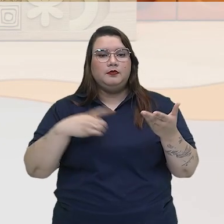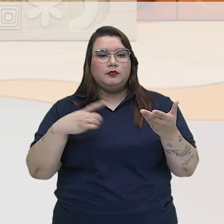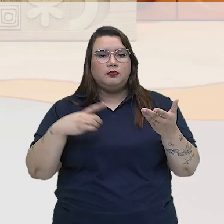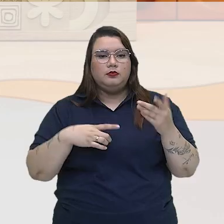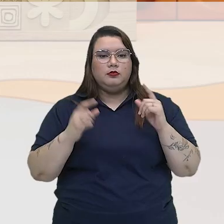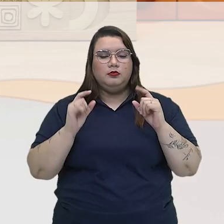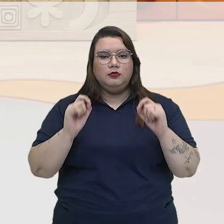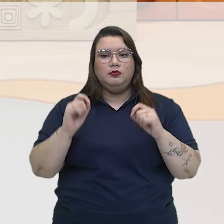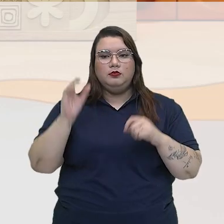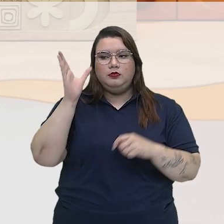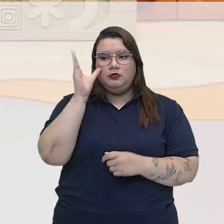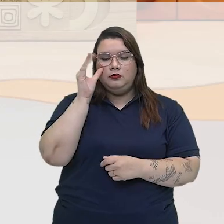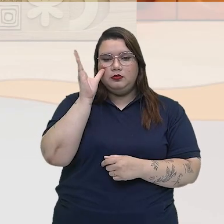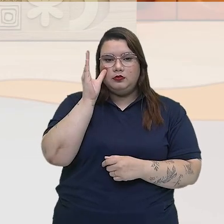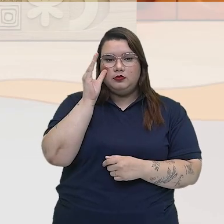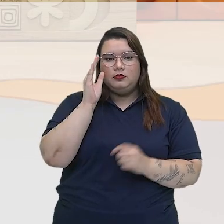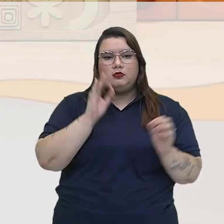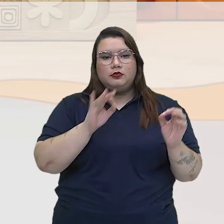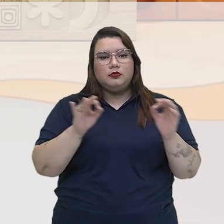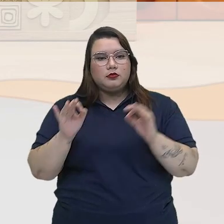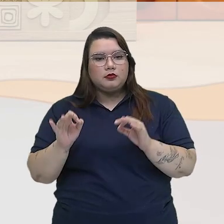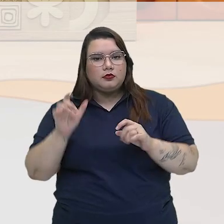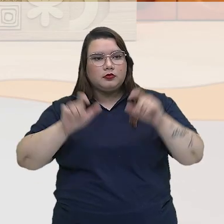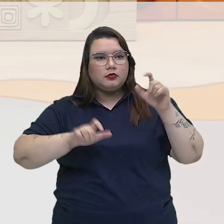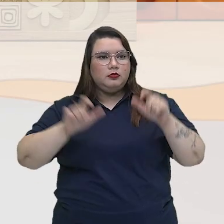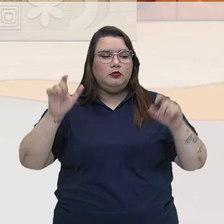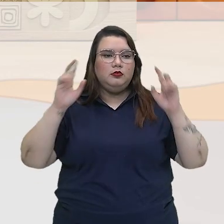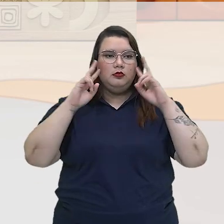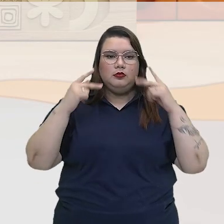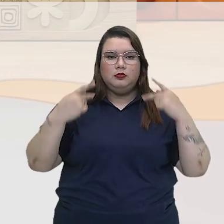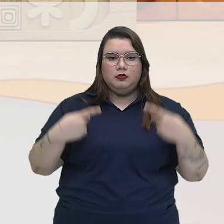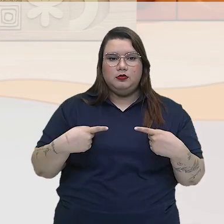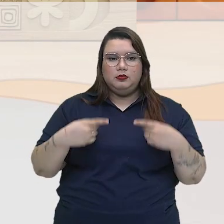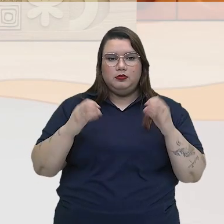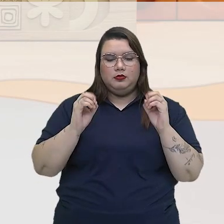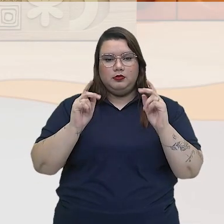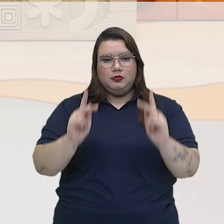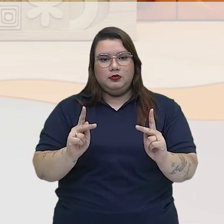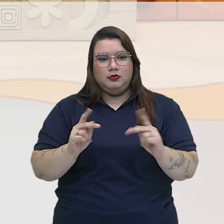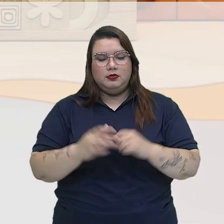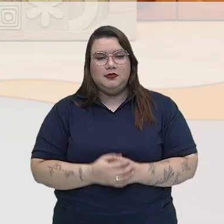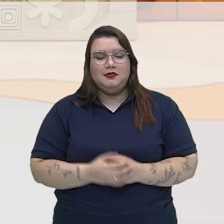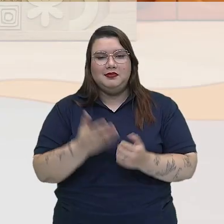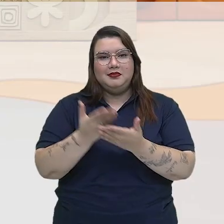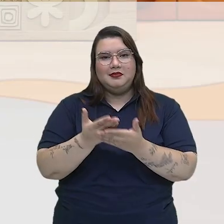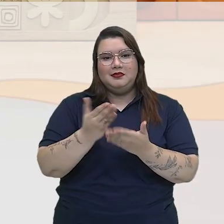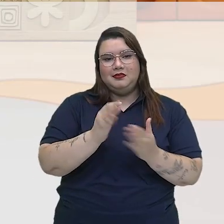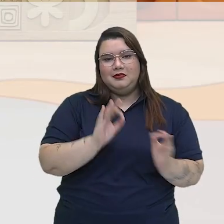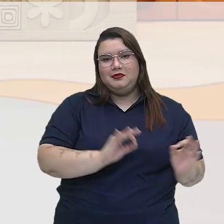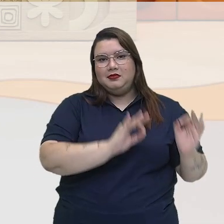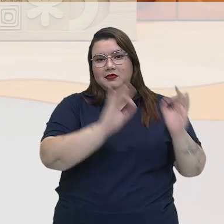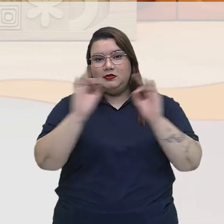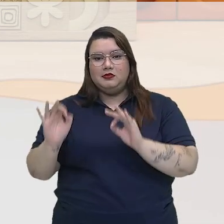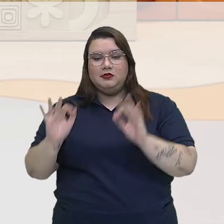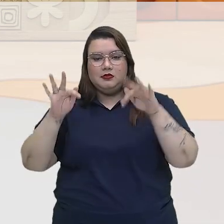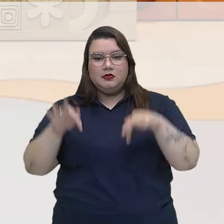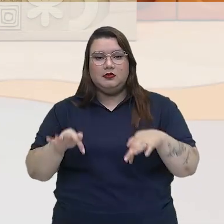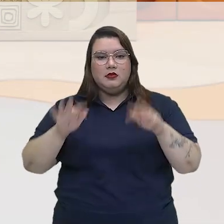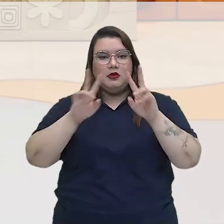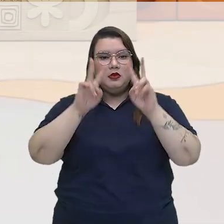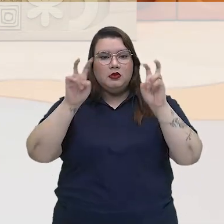muita curiosidade nos seres humanos. Bem, essa foi a nossa aula sobre o